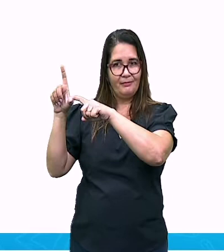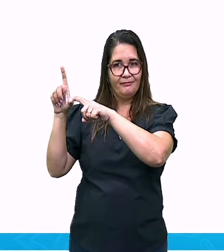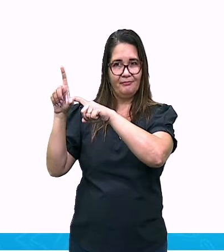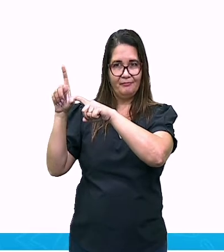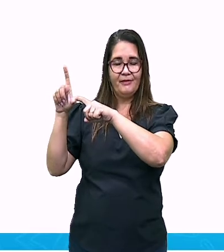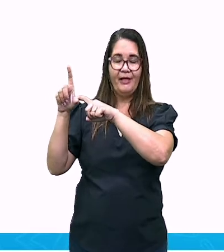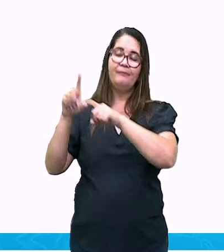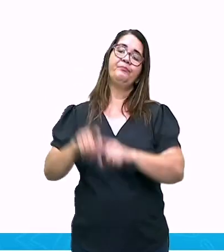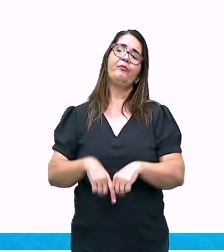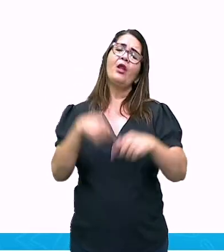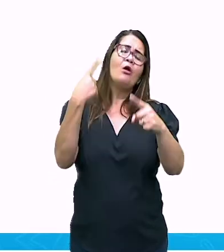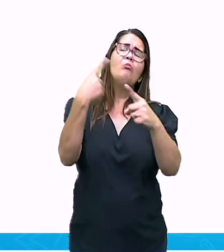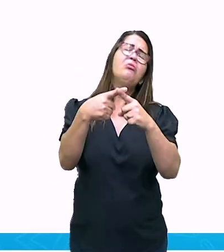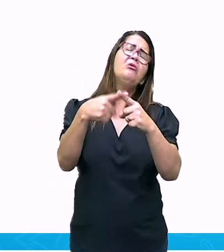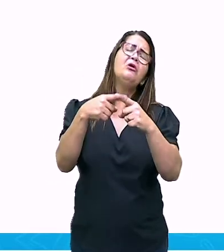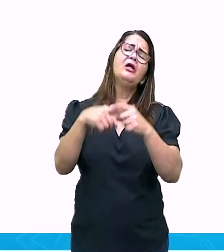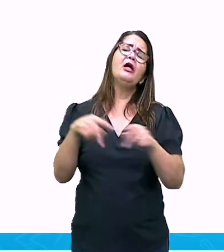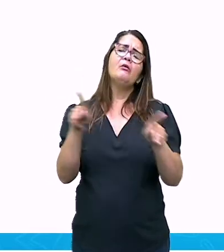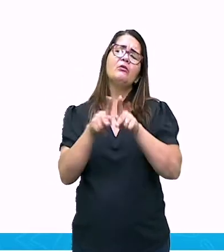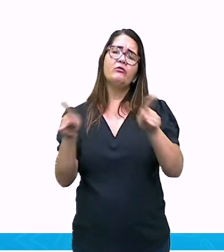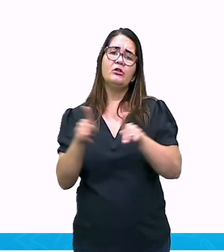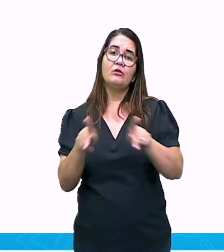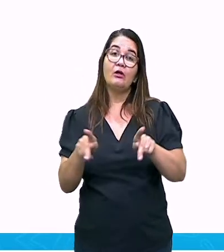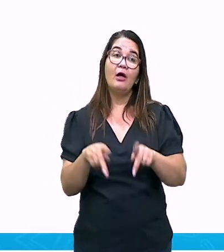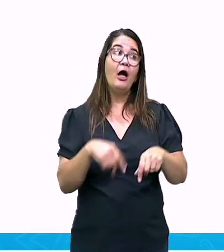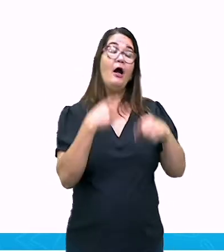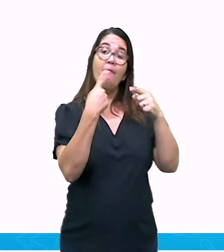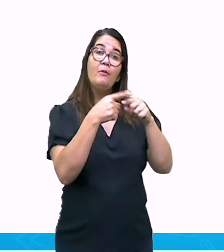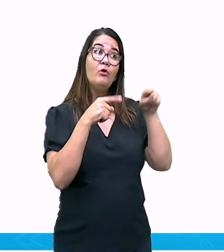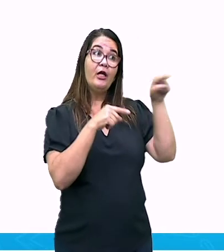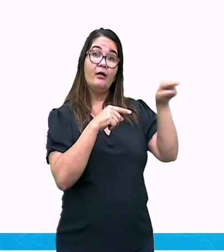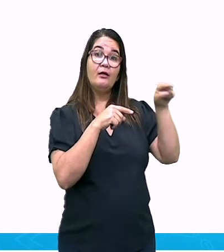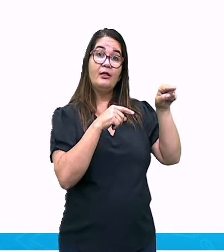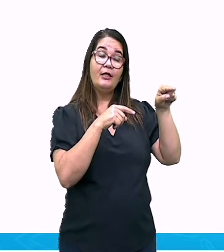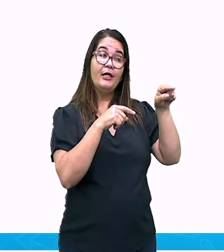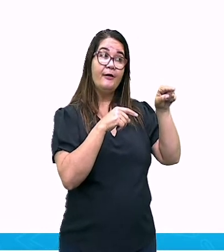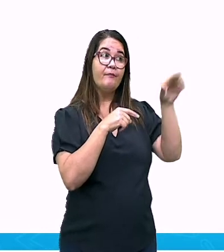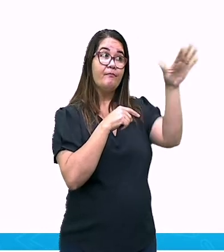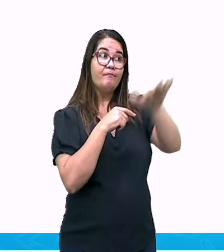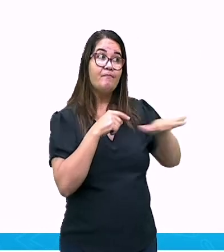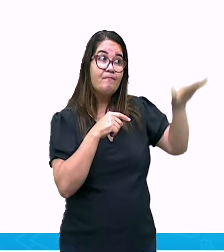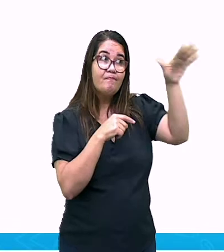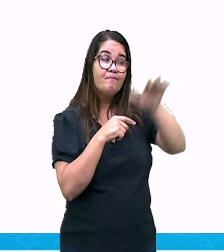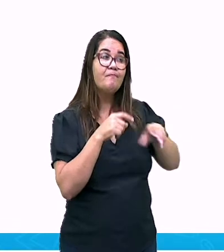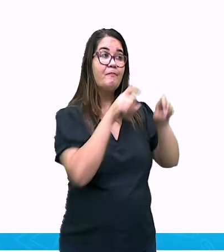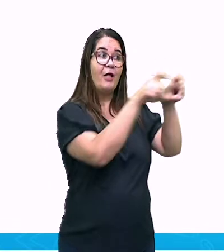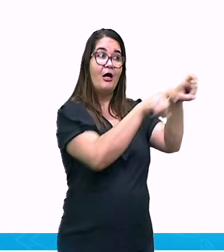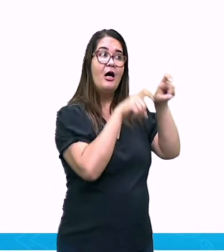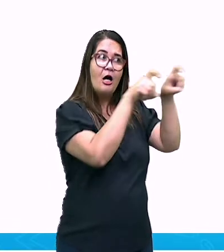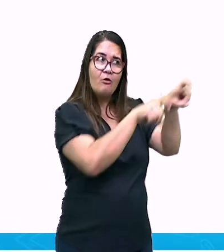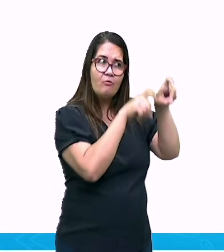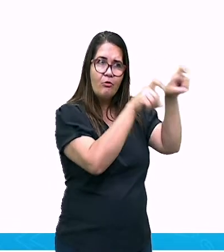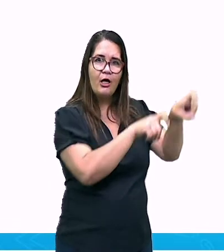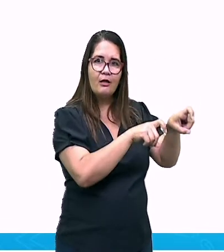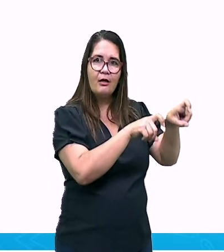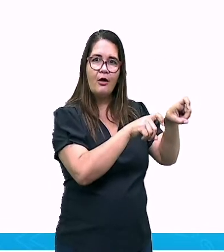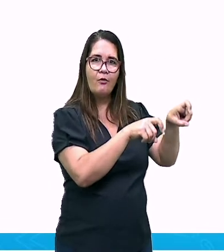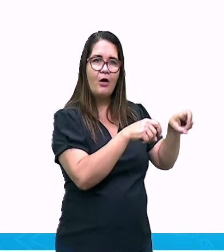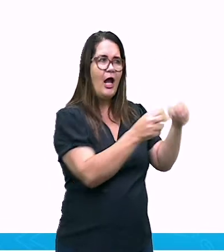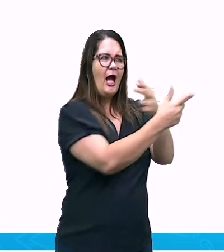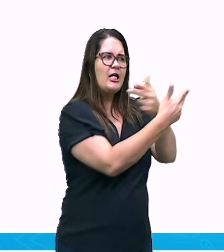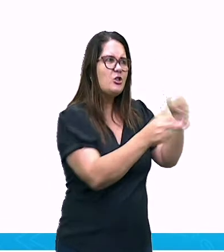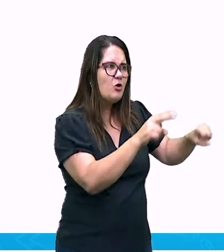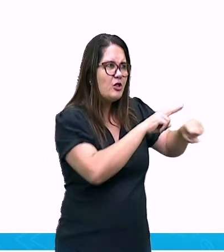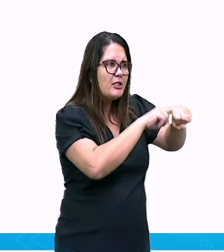rural vão para a zona urbana para serem vendidos e industrializados. Ah, quem não gosta de tomar um suco daquele